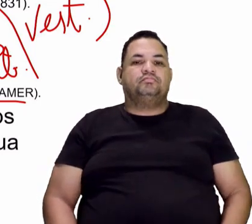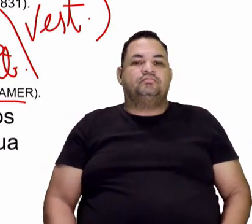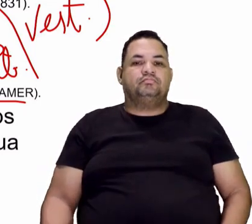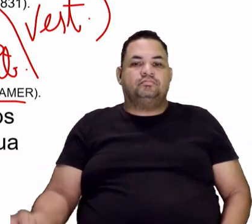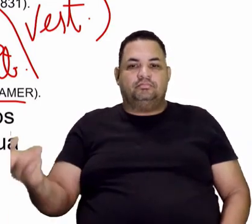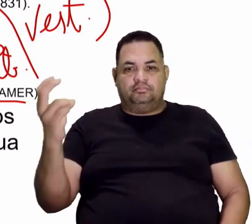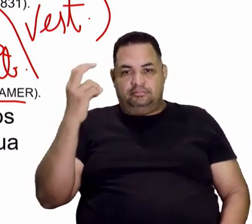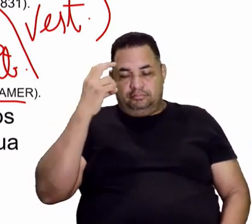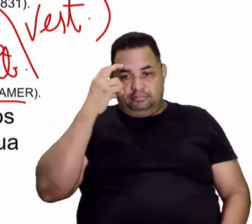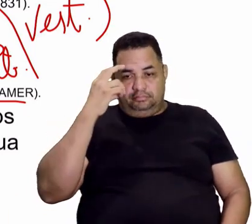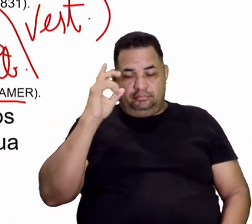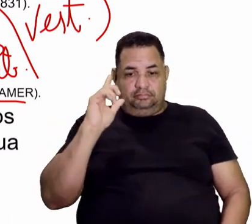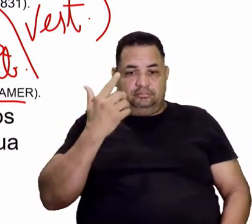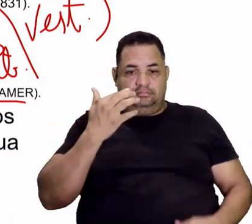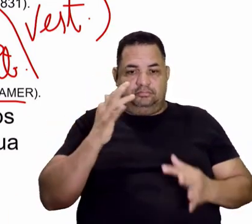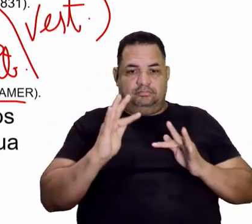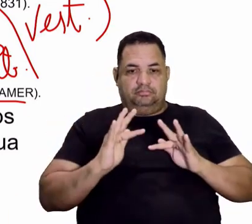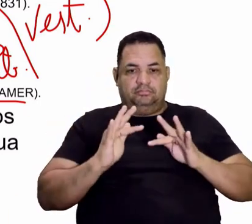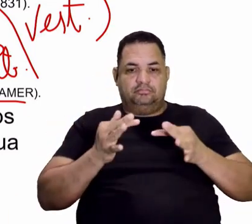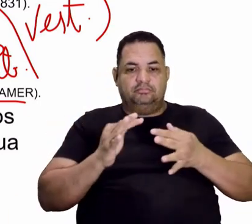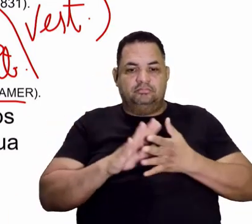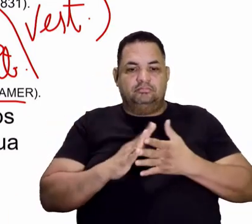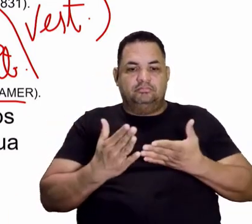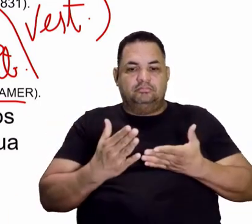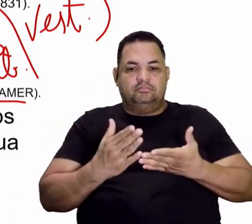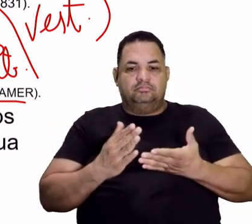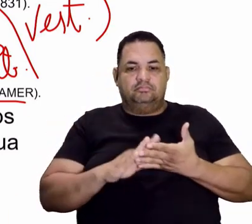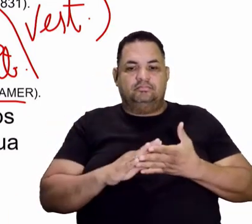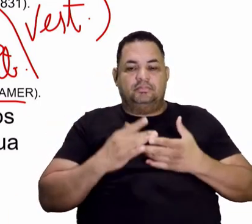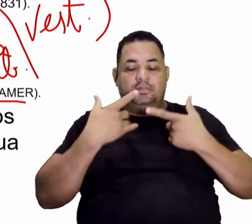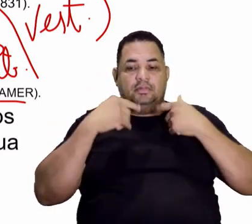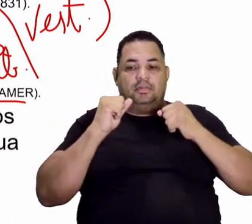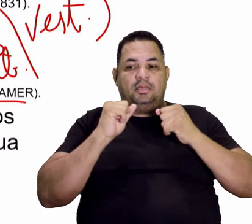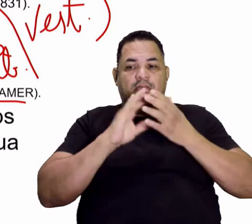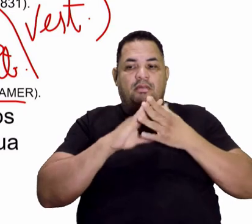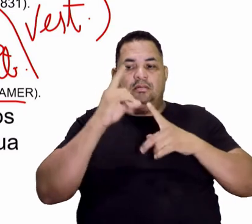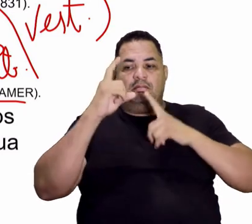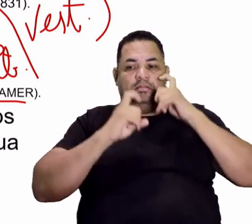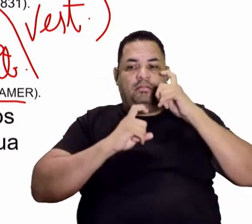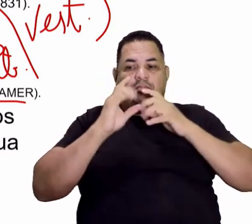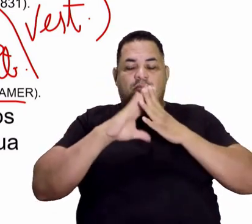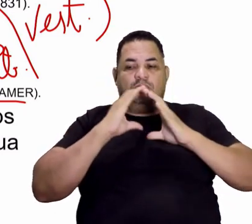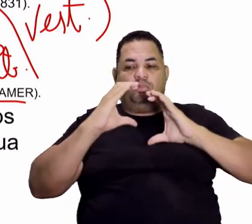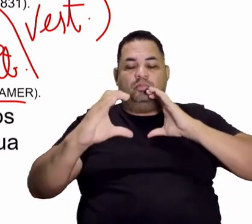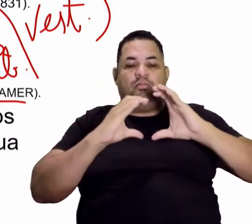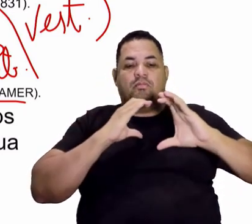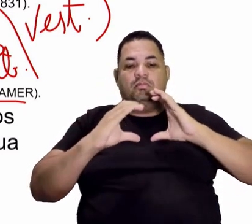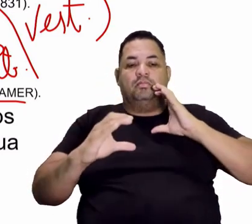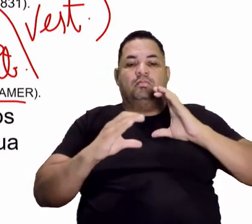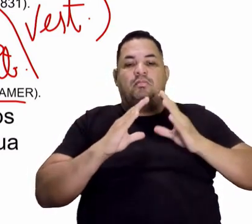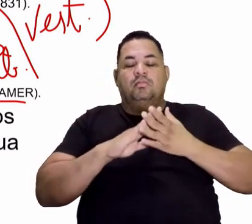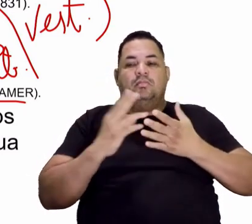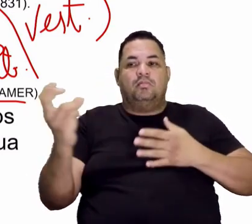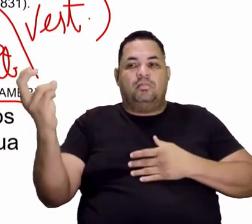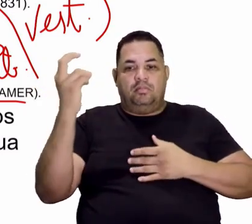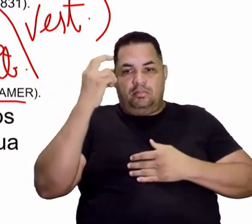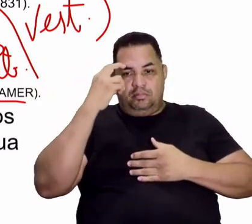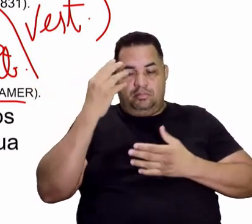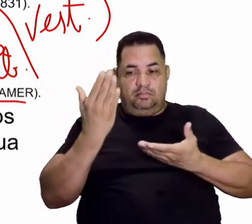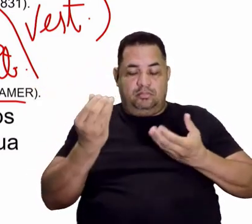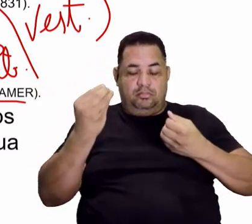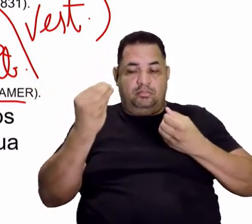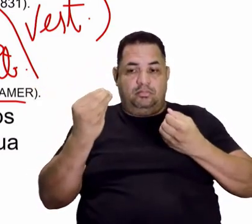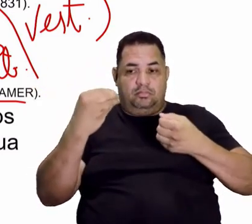cultura é inconclusa, mas a linguagem, né, é uma expressão comunicativa, expressamente pela cultura, diante